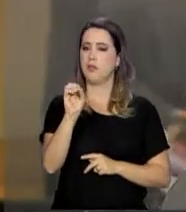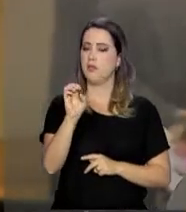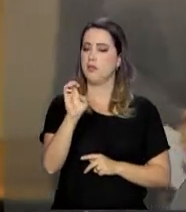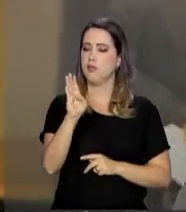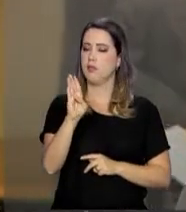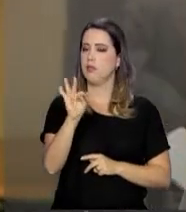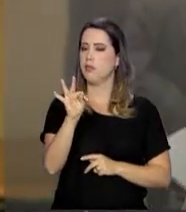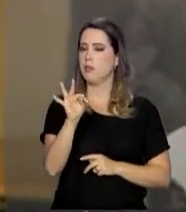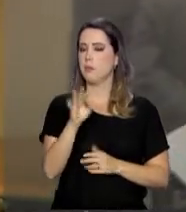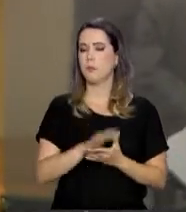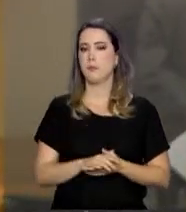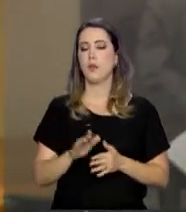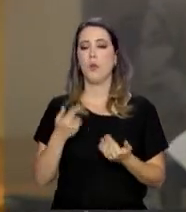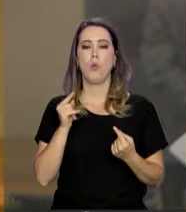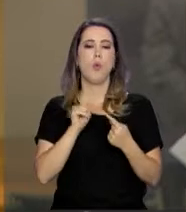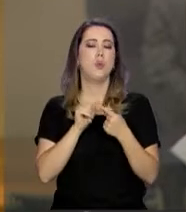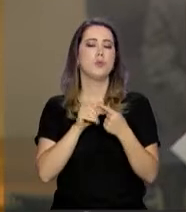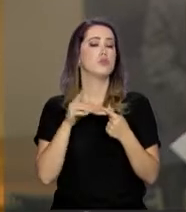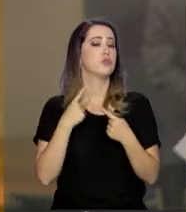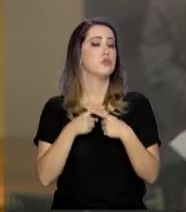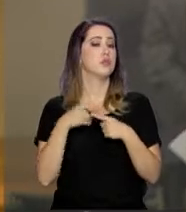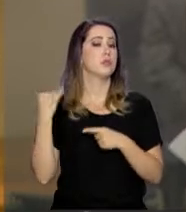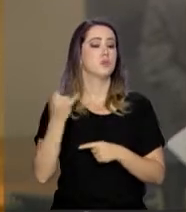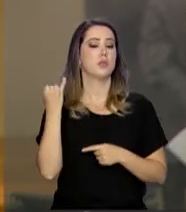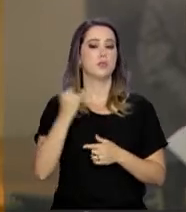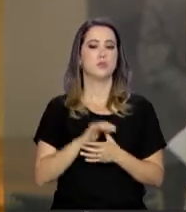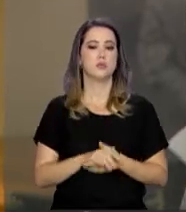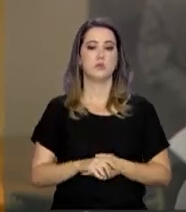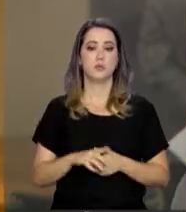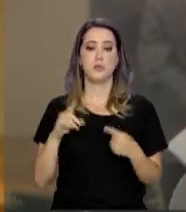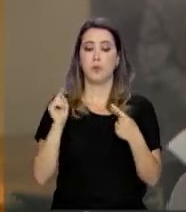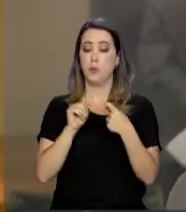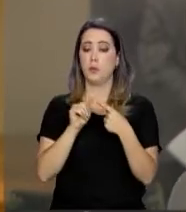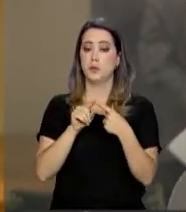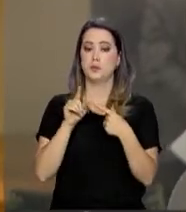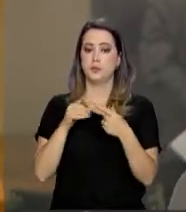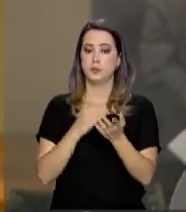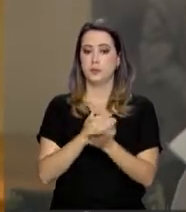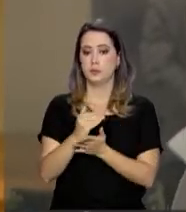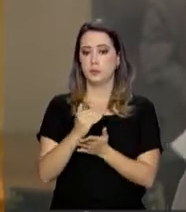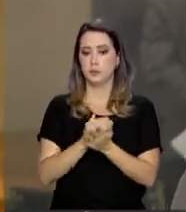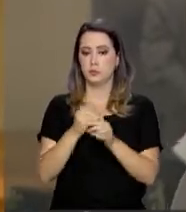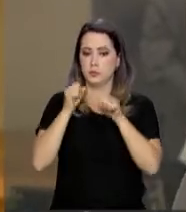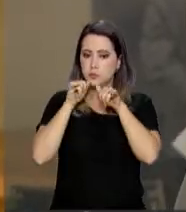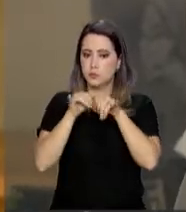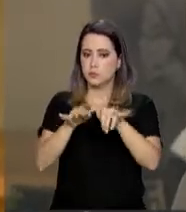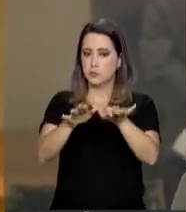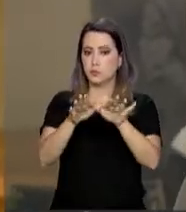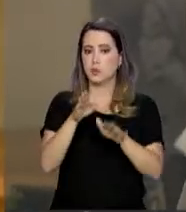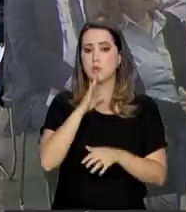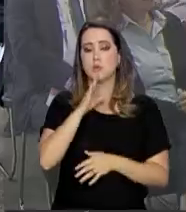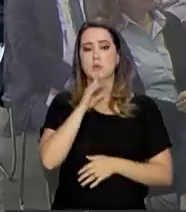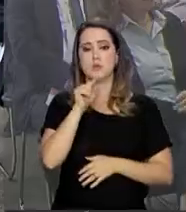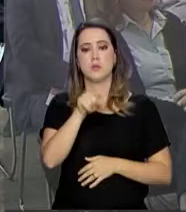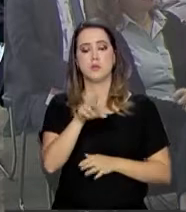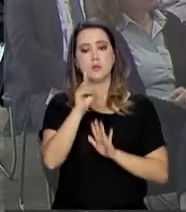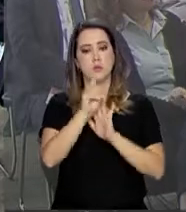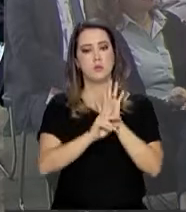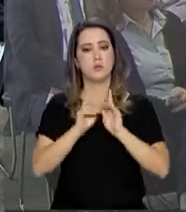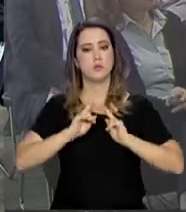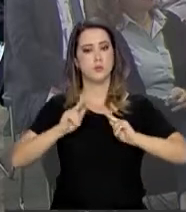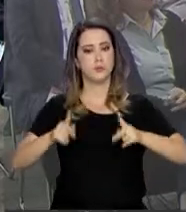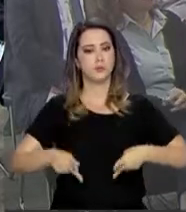desses cursos ea importância dele para a população o objetivo inicial é disseminar conhecimento em direitos humanos